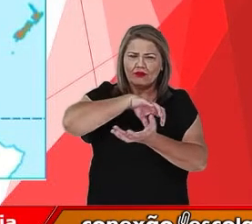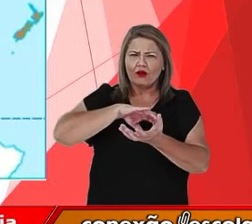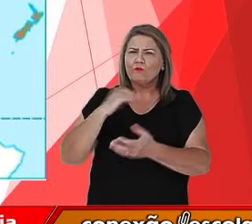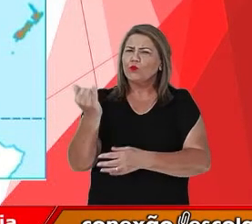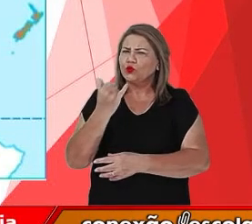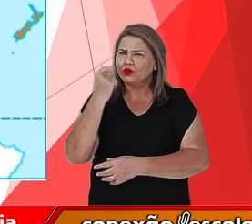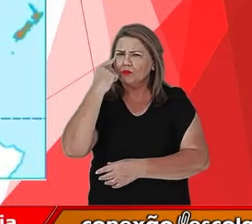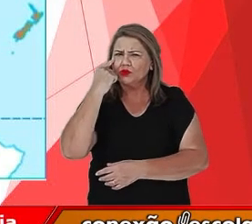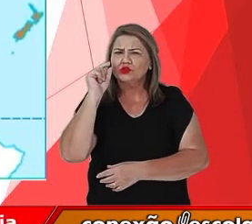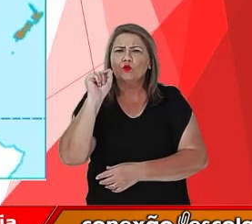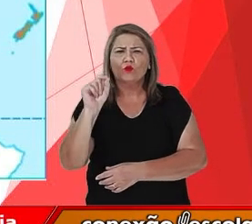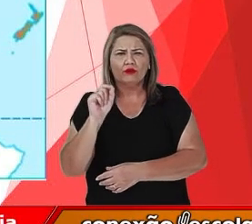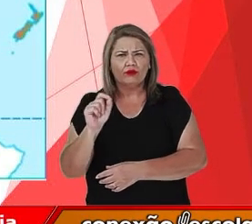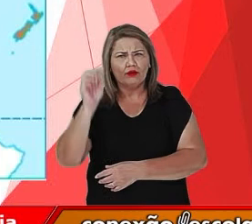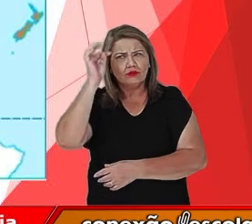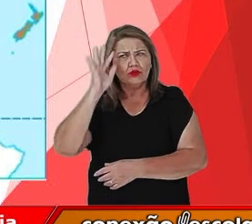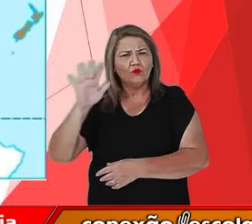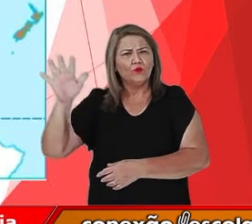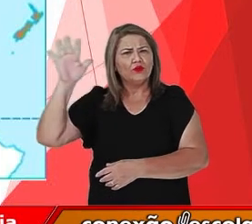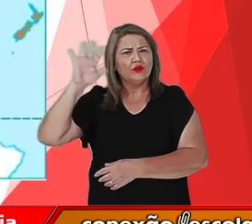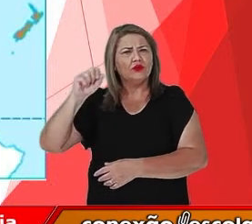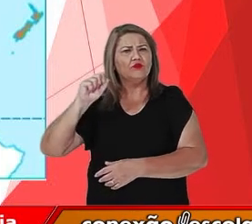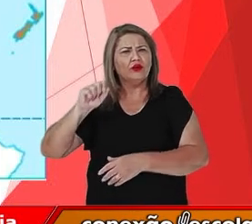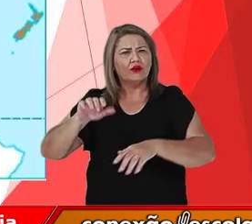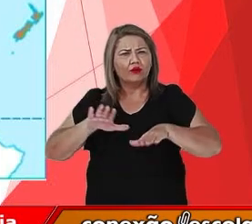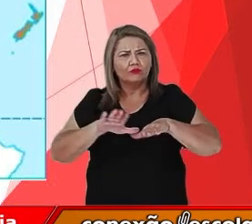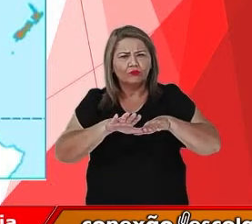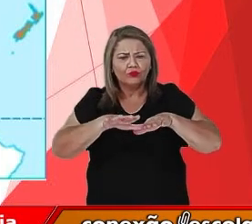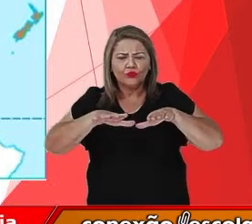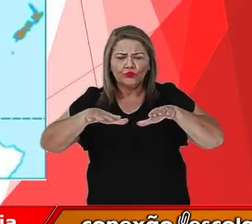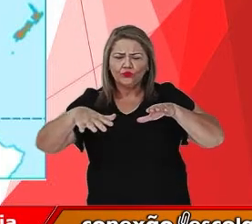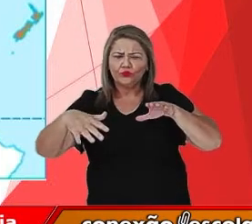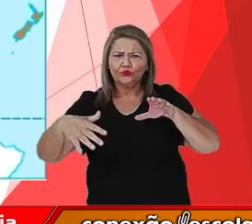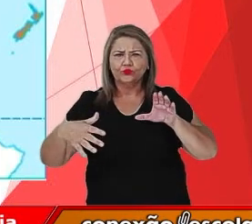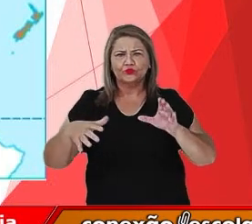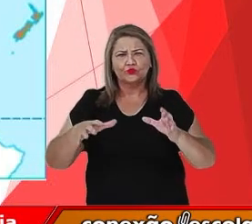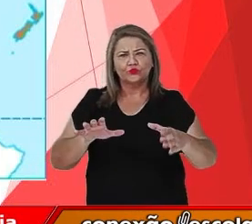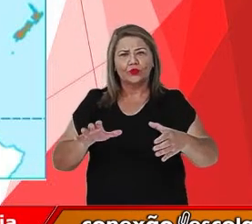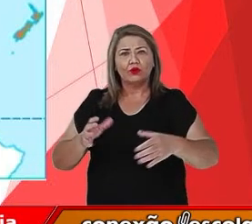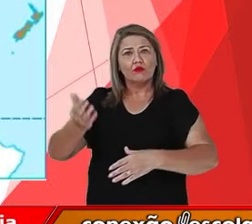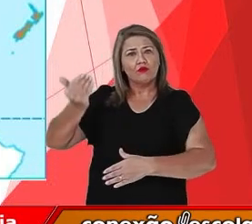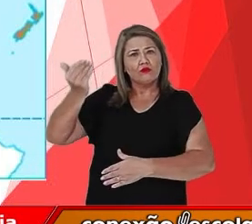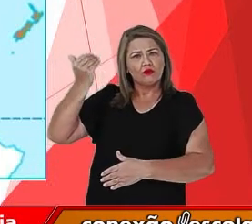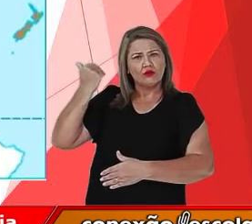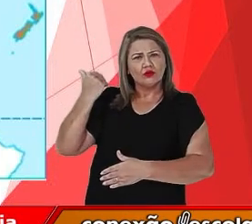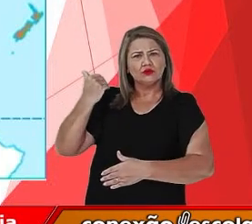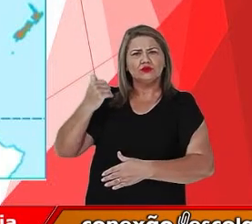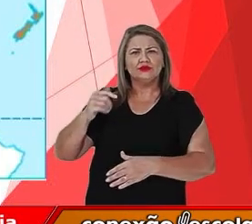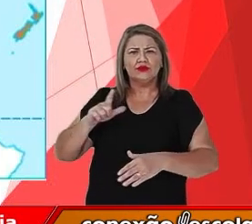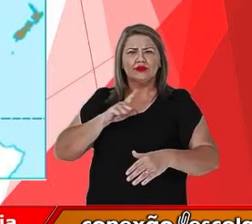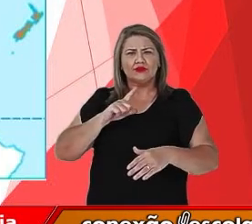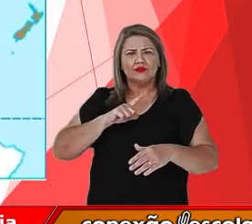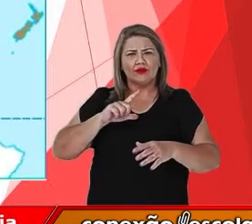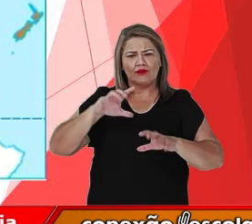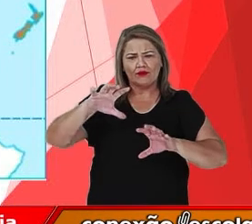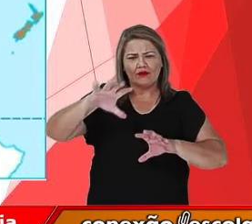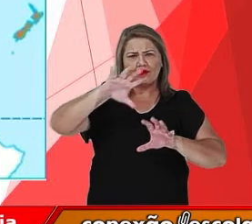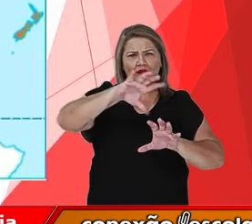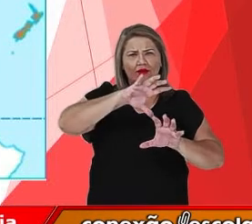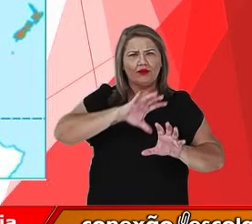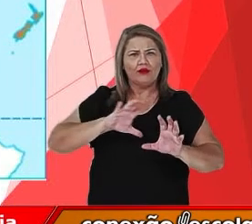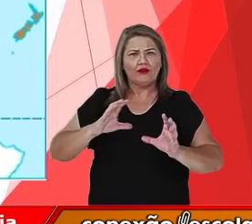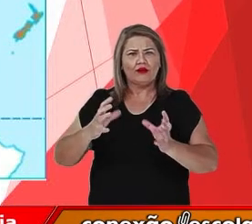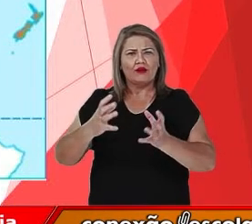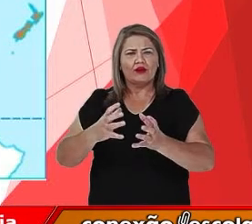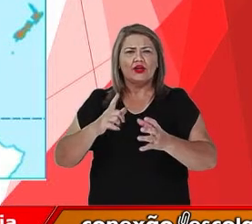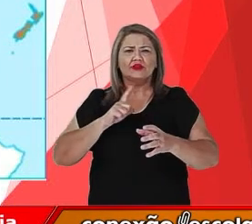a teoria da deriva continental e antes dos continentes estarem assim classificados,